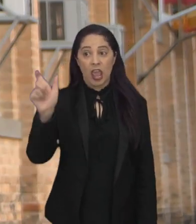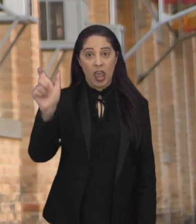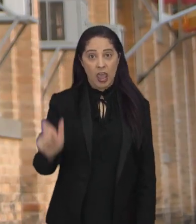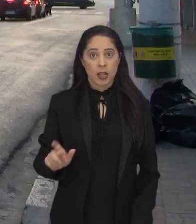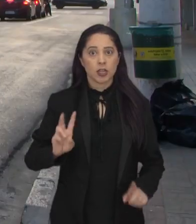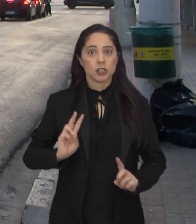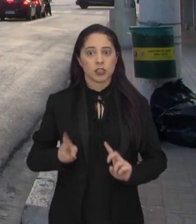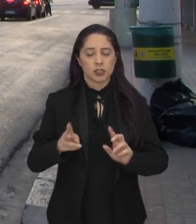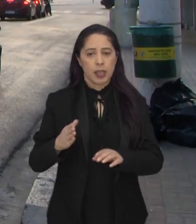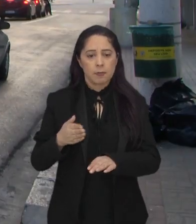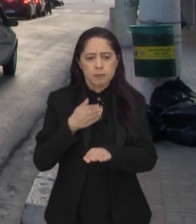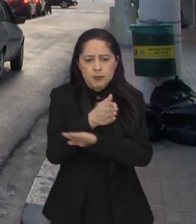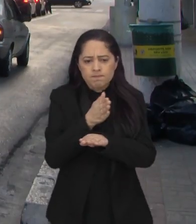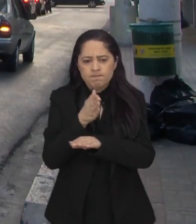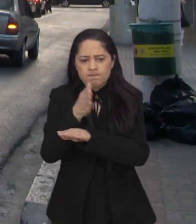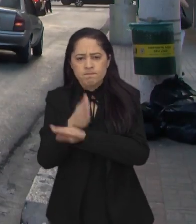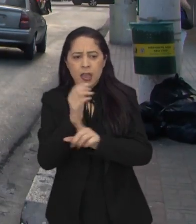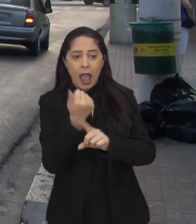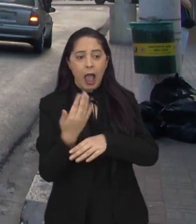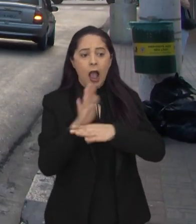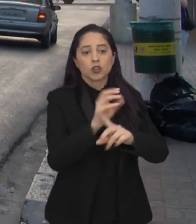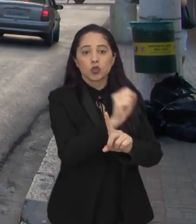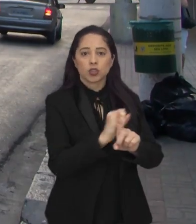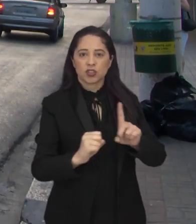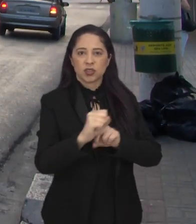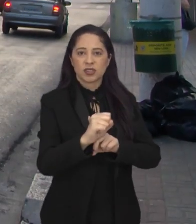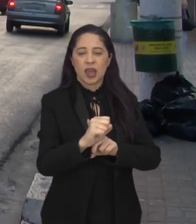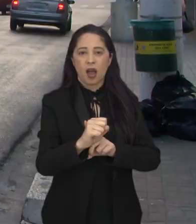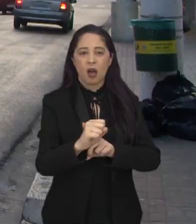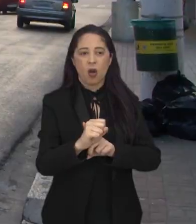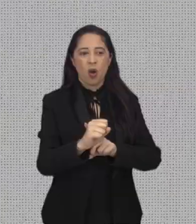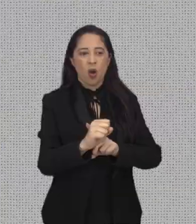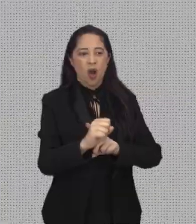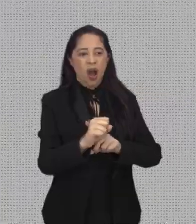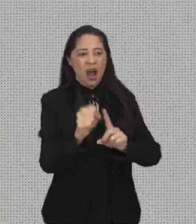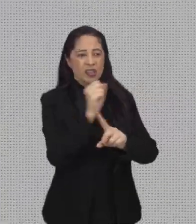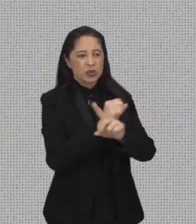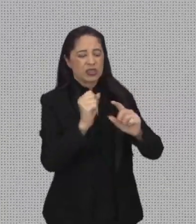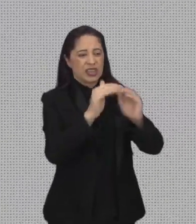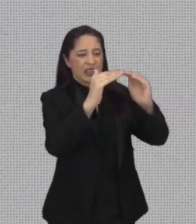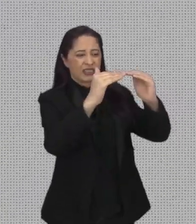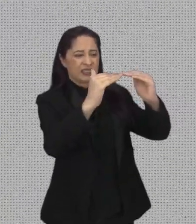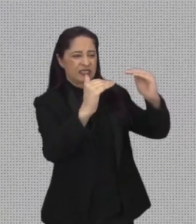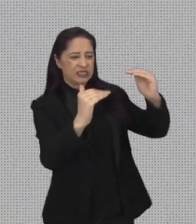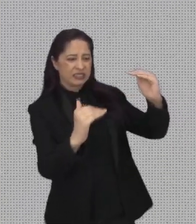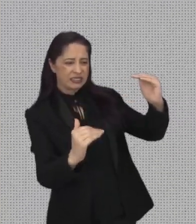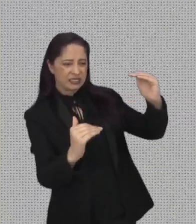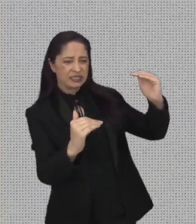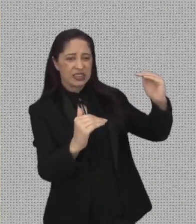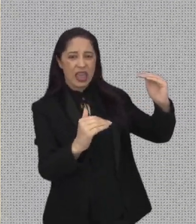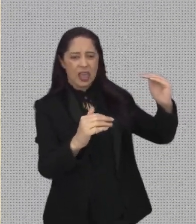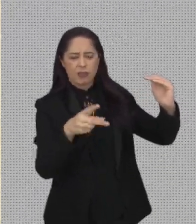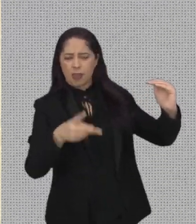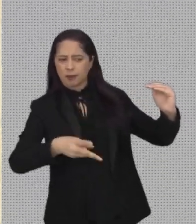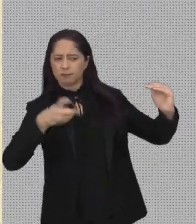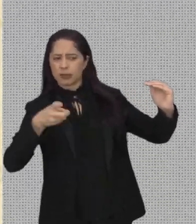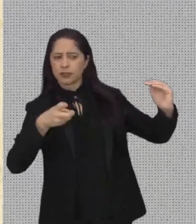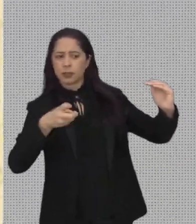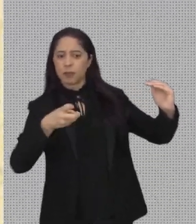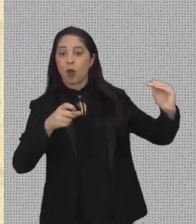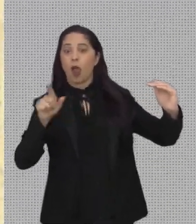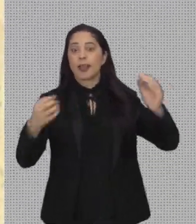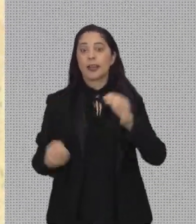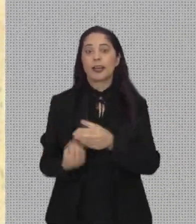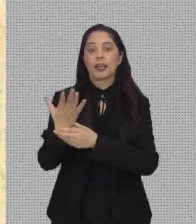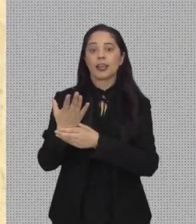dessa pessoa. Na vida pública teve forte atuação no campo social. Preocupado com a desigualdade, Francisco assumiu o cargo